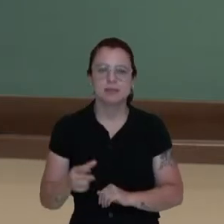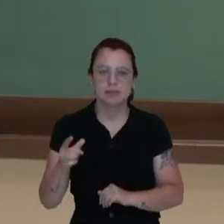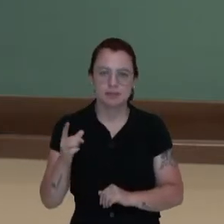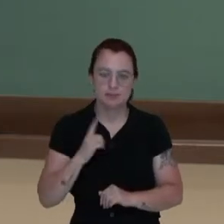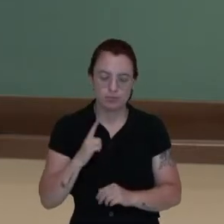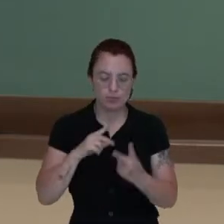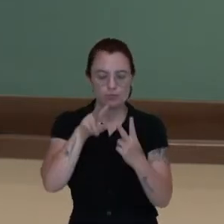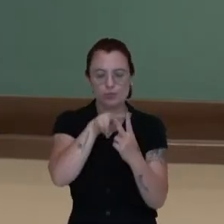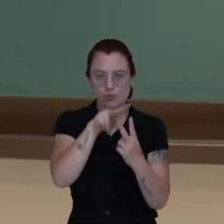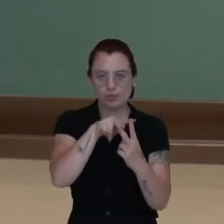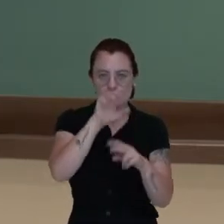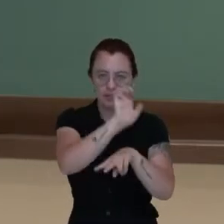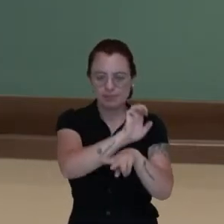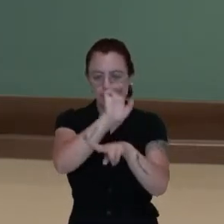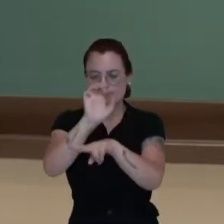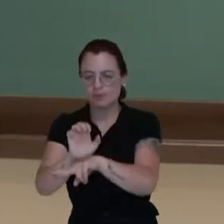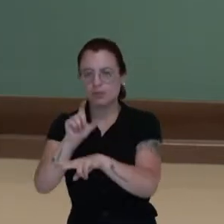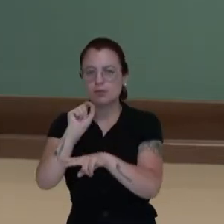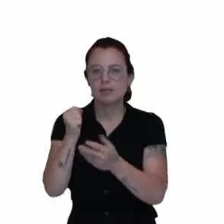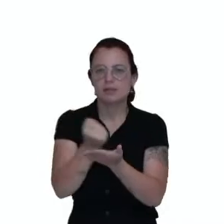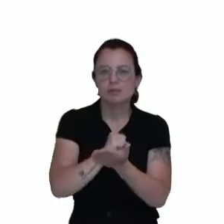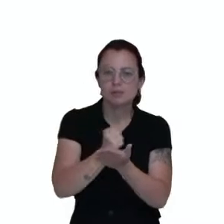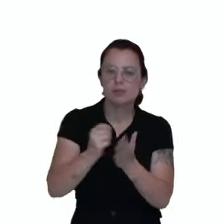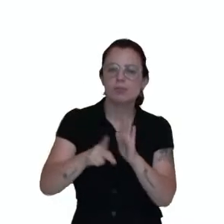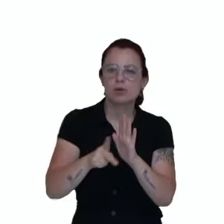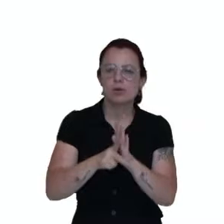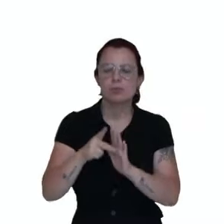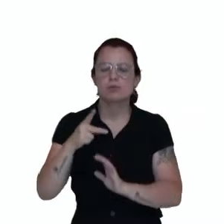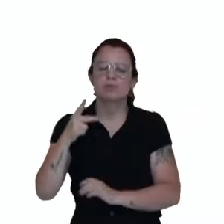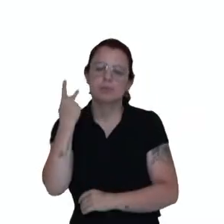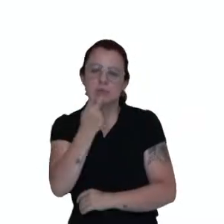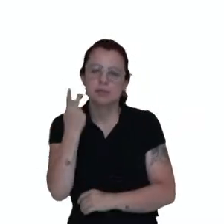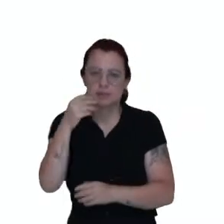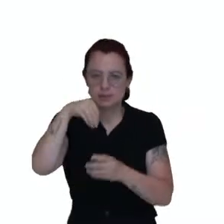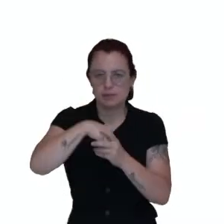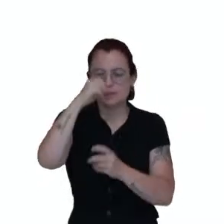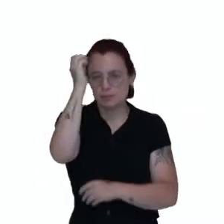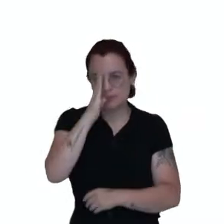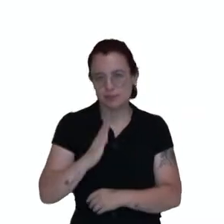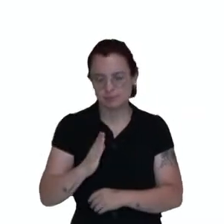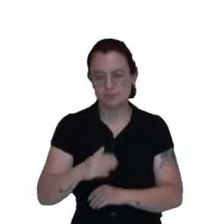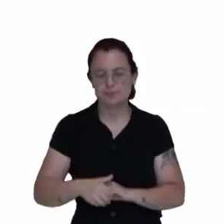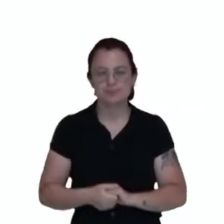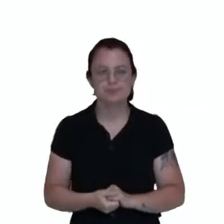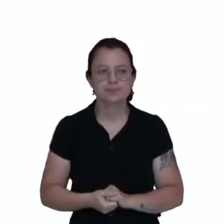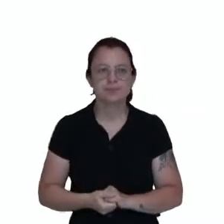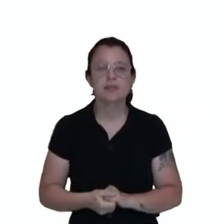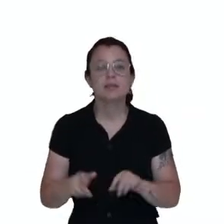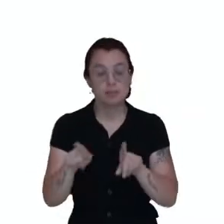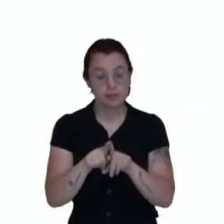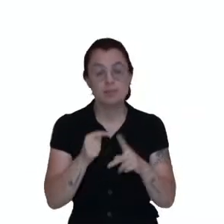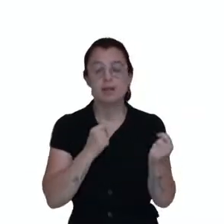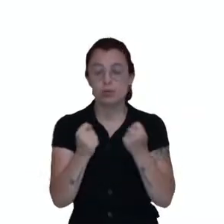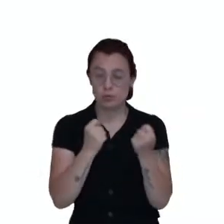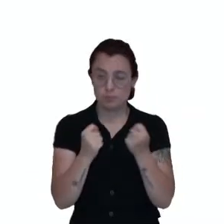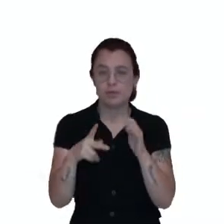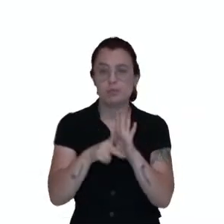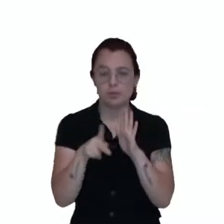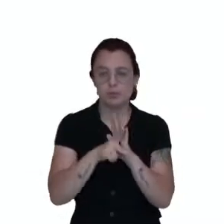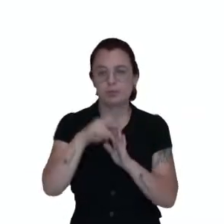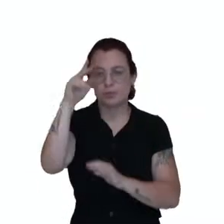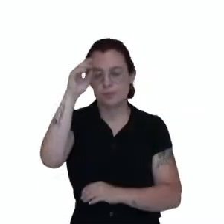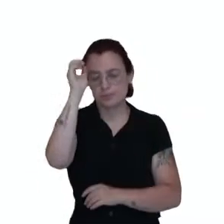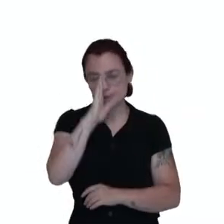e Minas Gerais, controlavam a política no país, inclusive controlavam também a economia do país. E